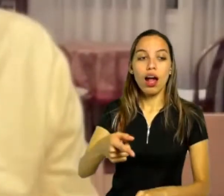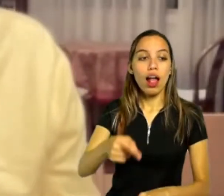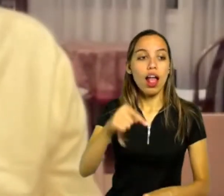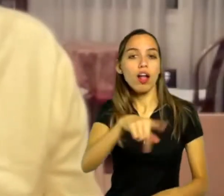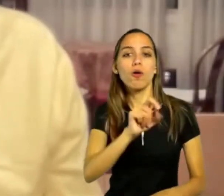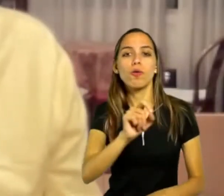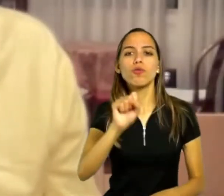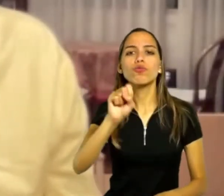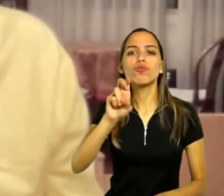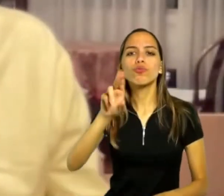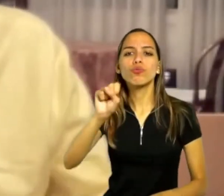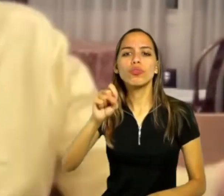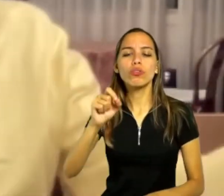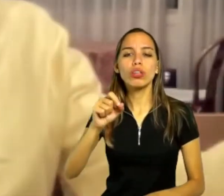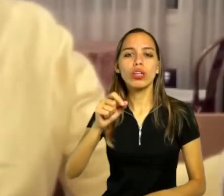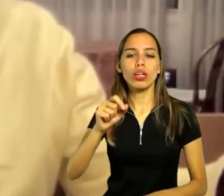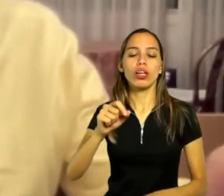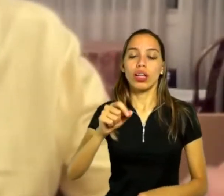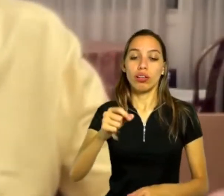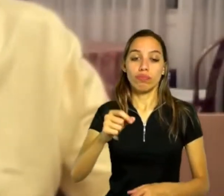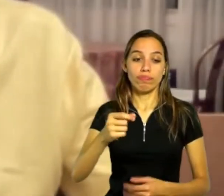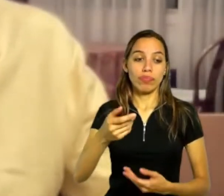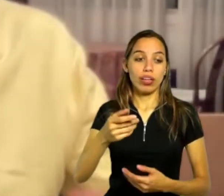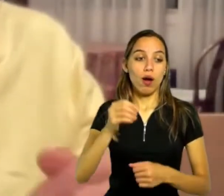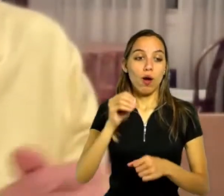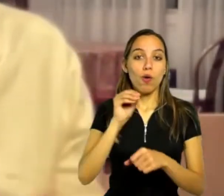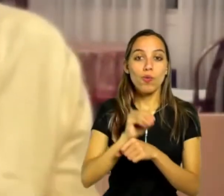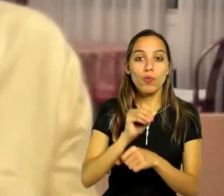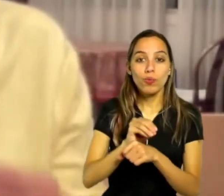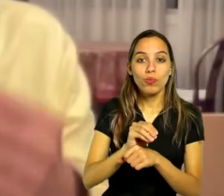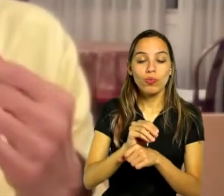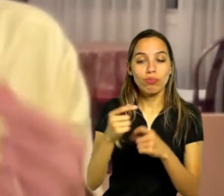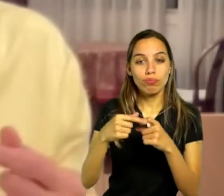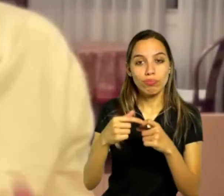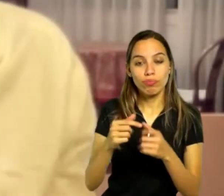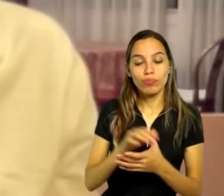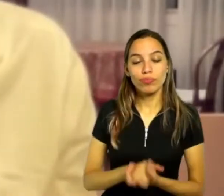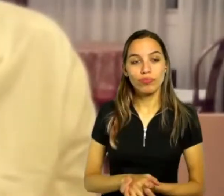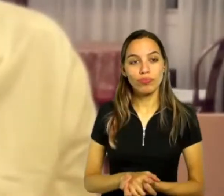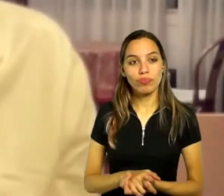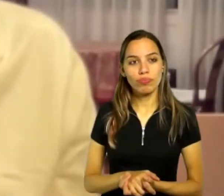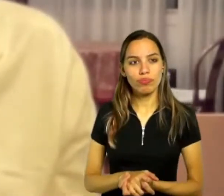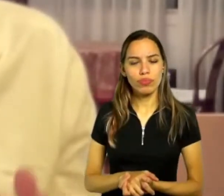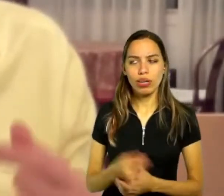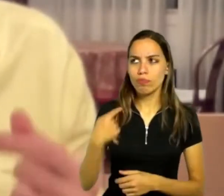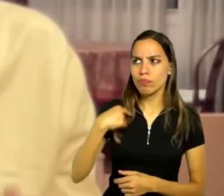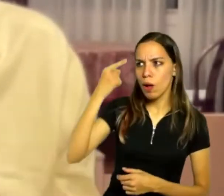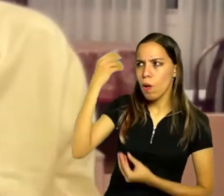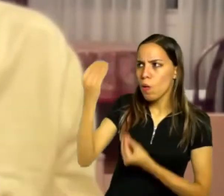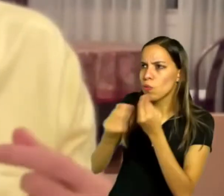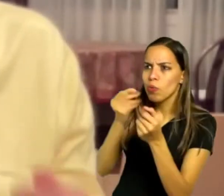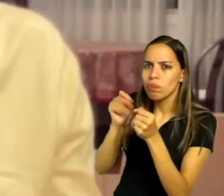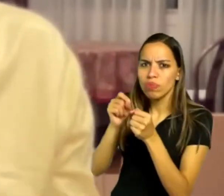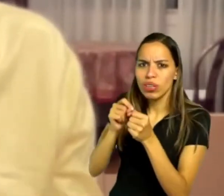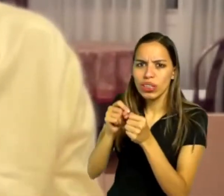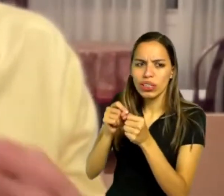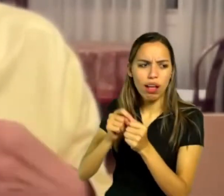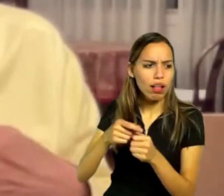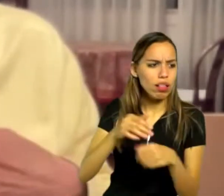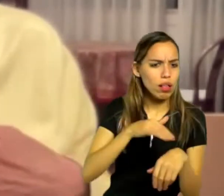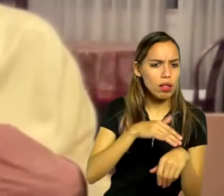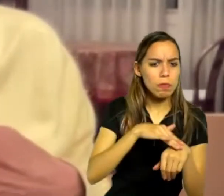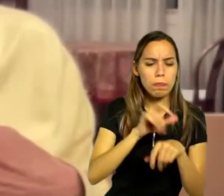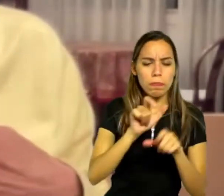Constituição. Eu falo para os mais jovens, falo, olha, essa revolução que aconteceu na medicina, a